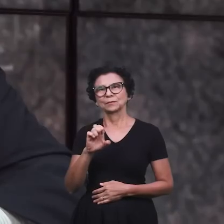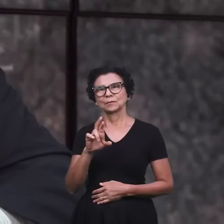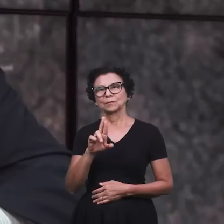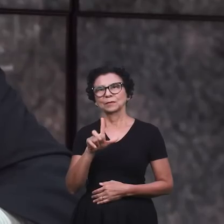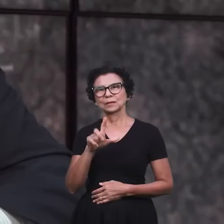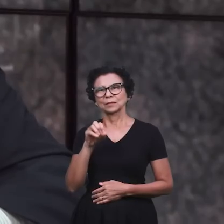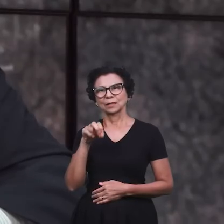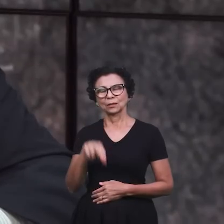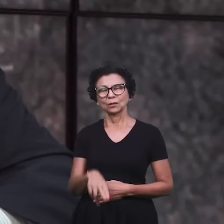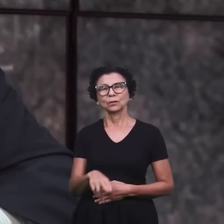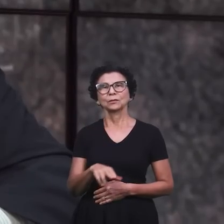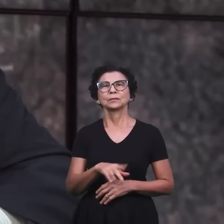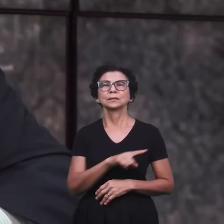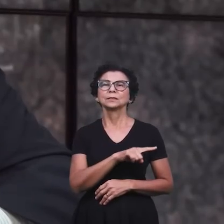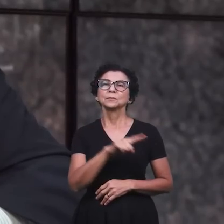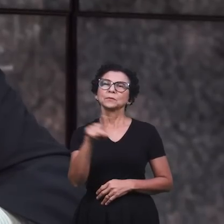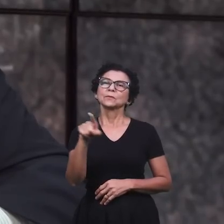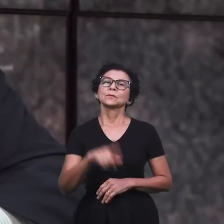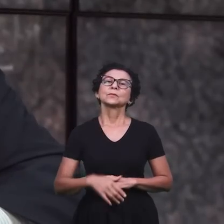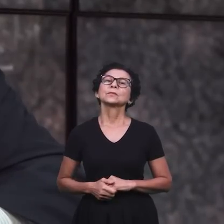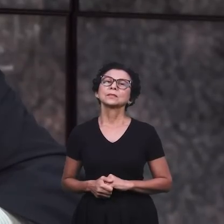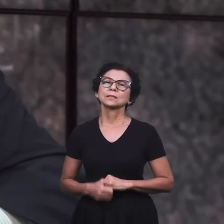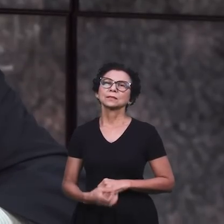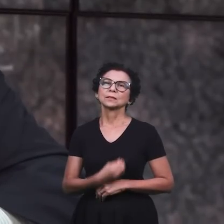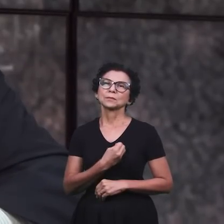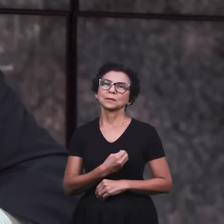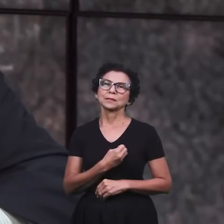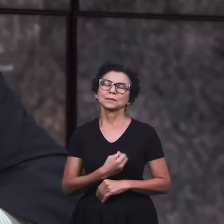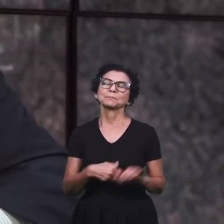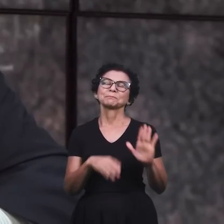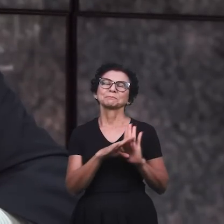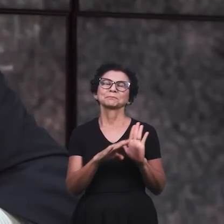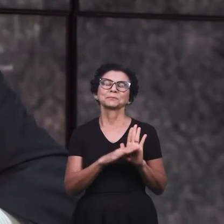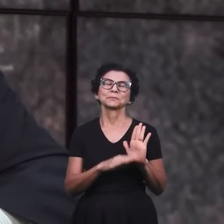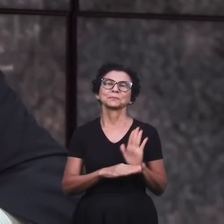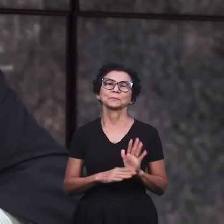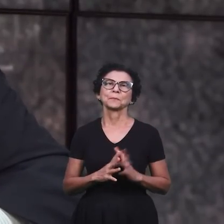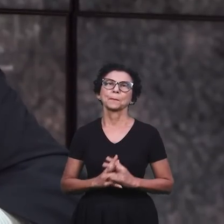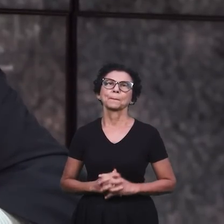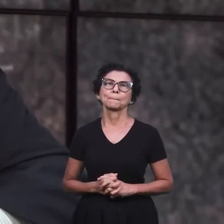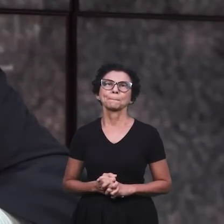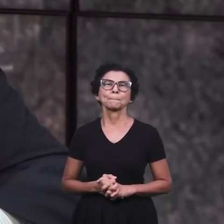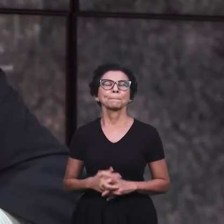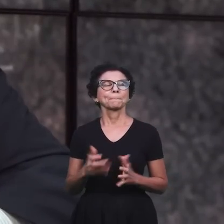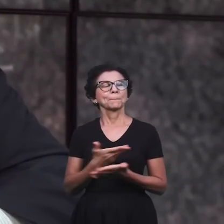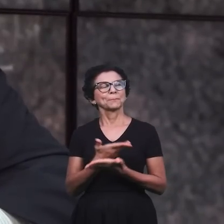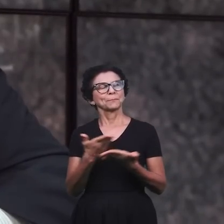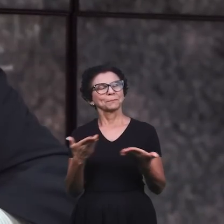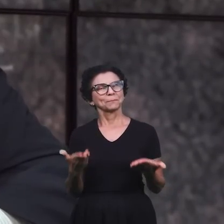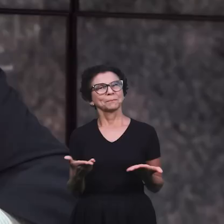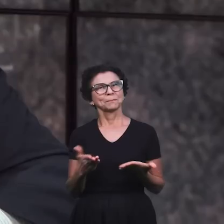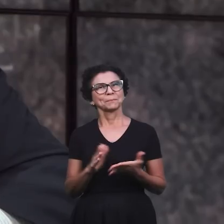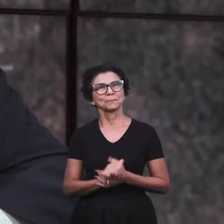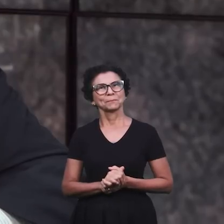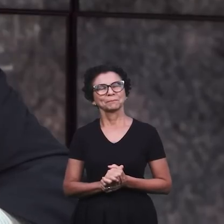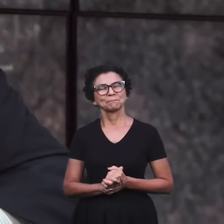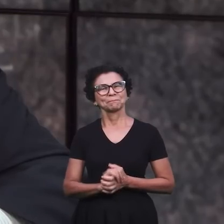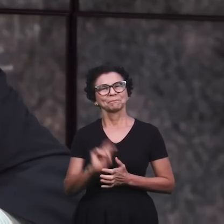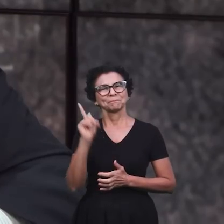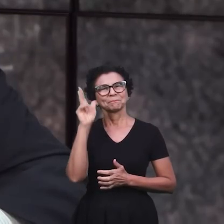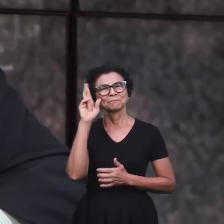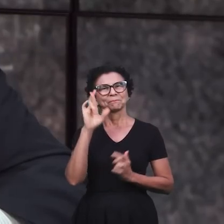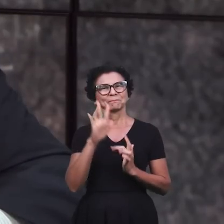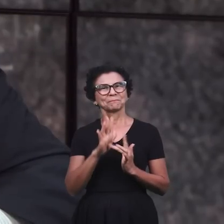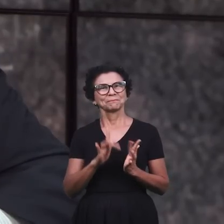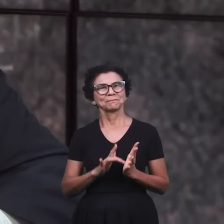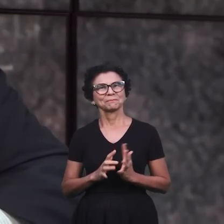os nossos participantes que compartilham conosco desse importante programa. Saudamos a todos, nos